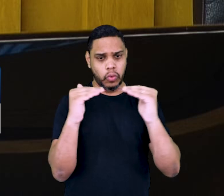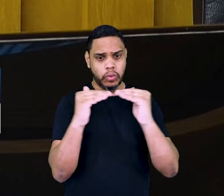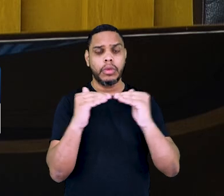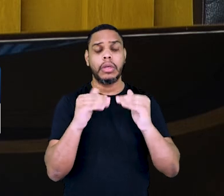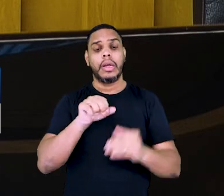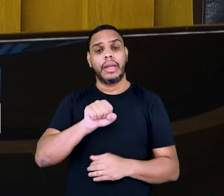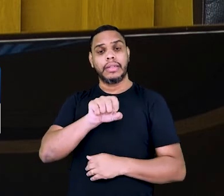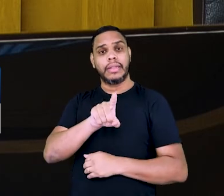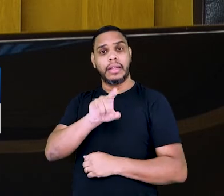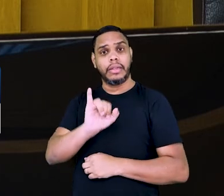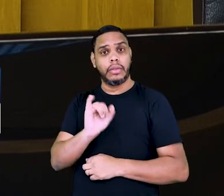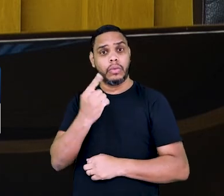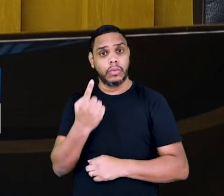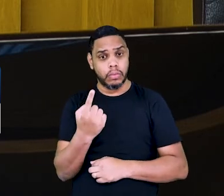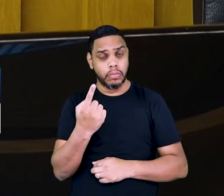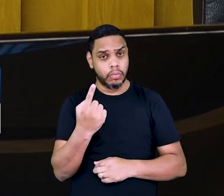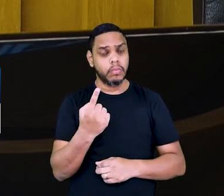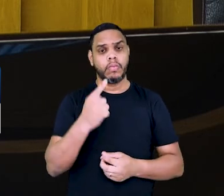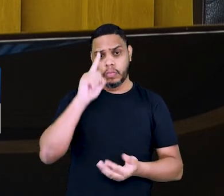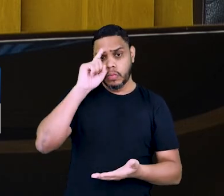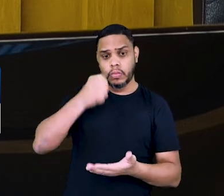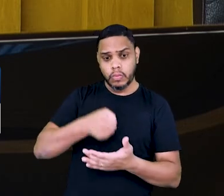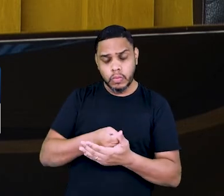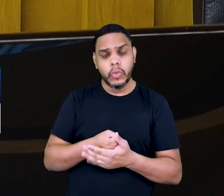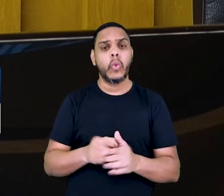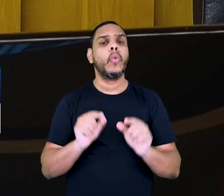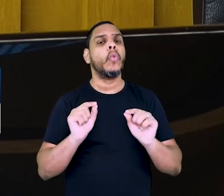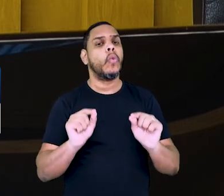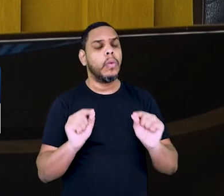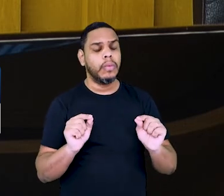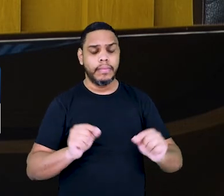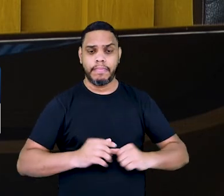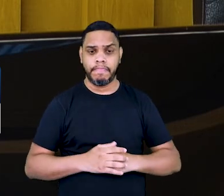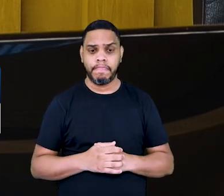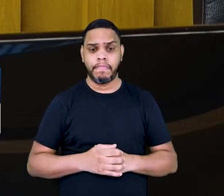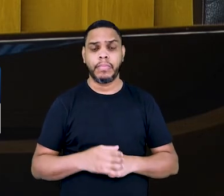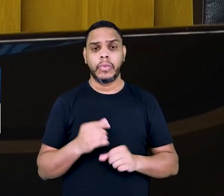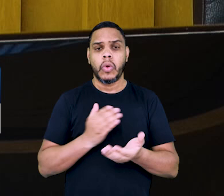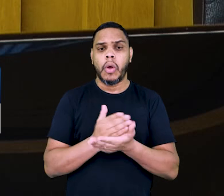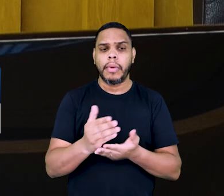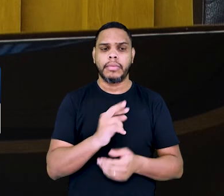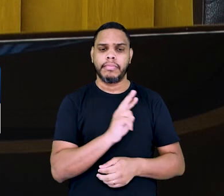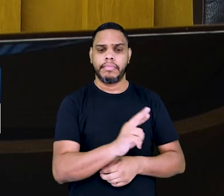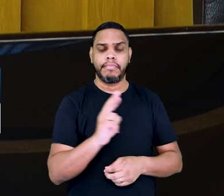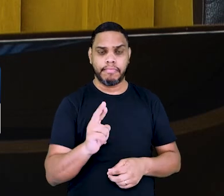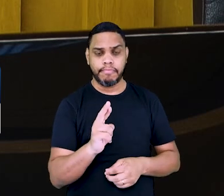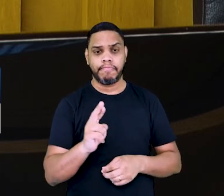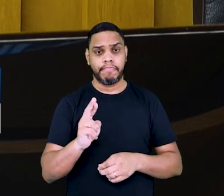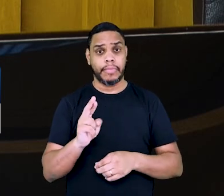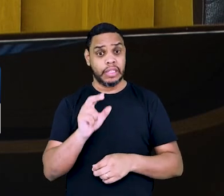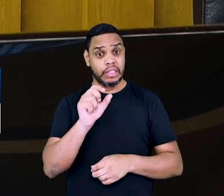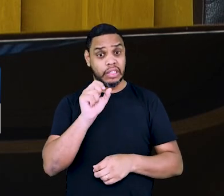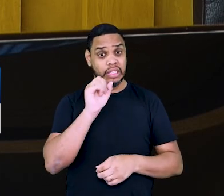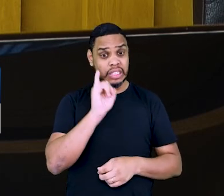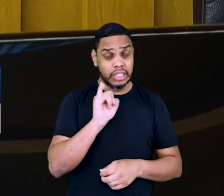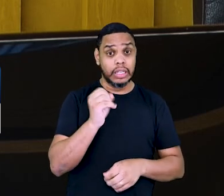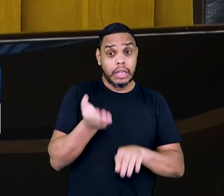1 determina a abertura do recurso de revista apenas se o valor